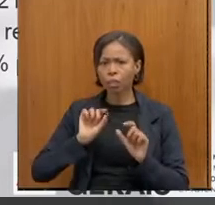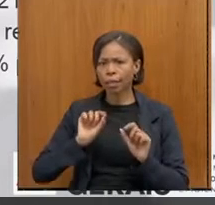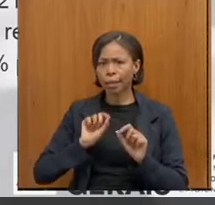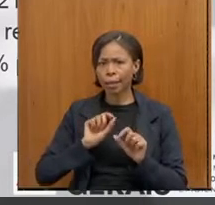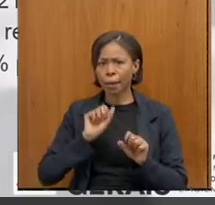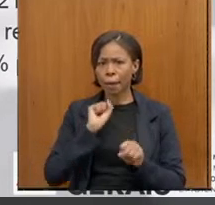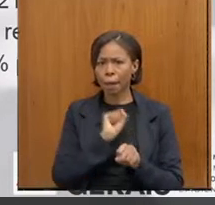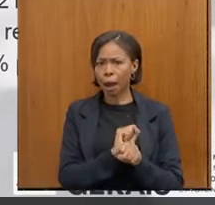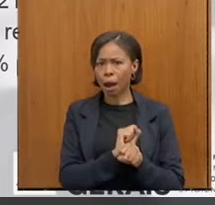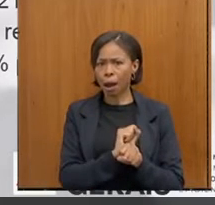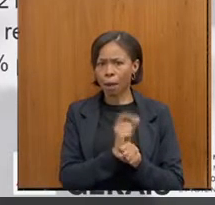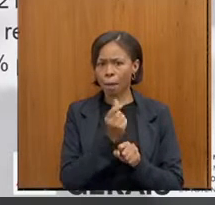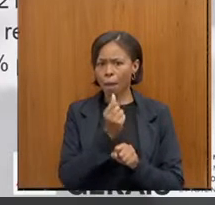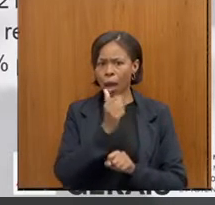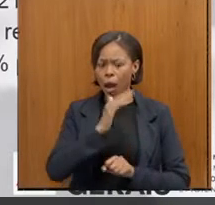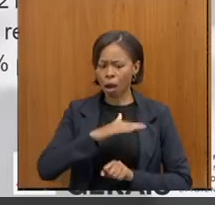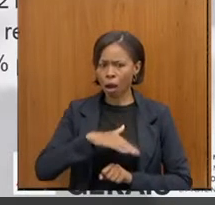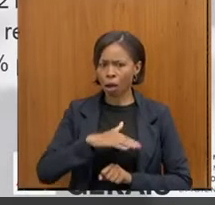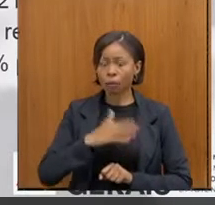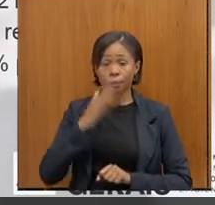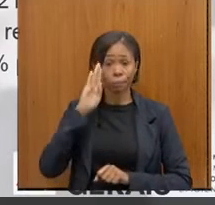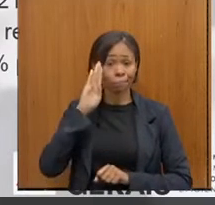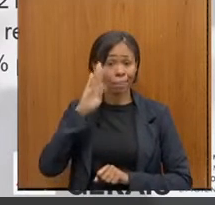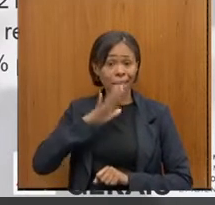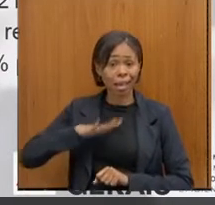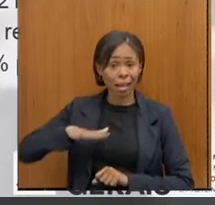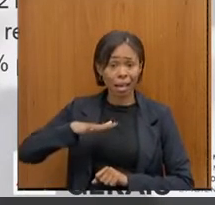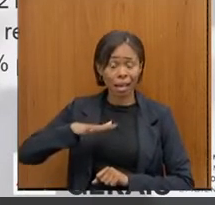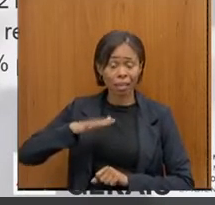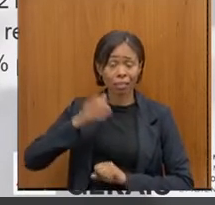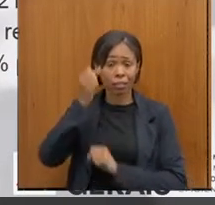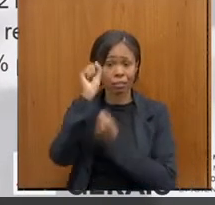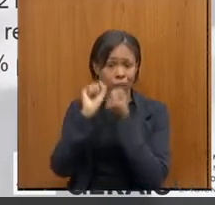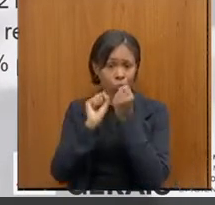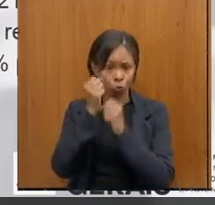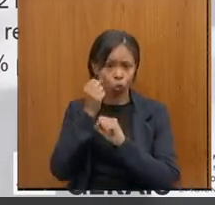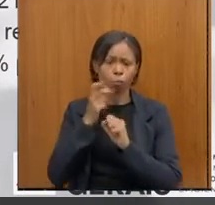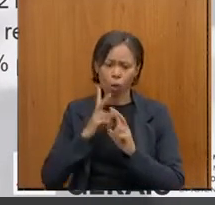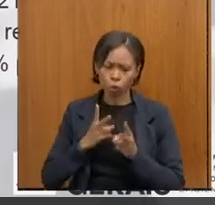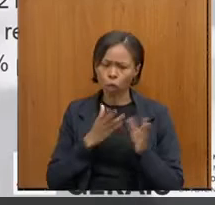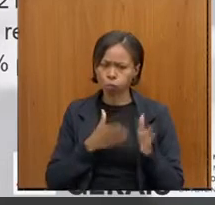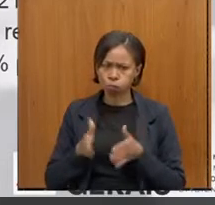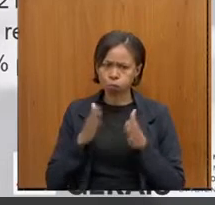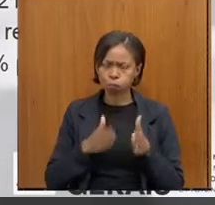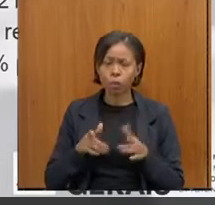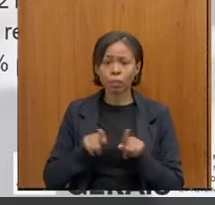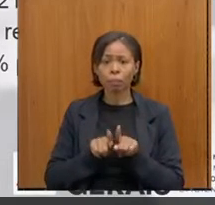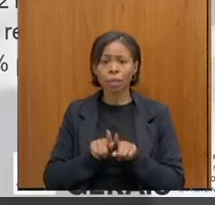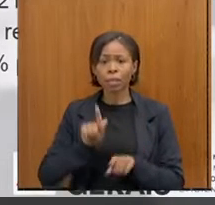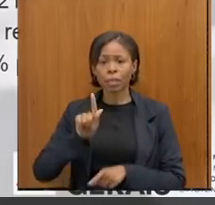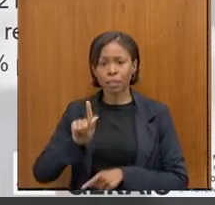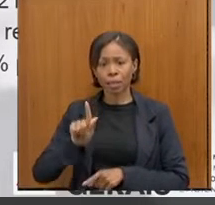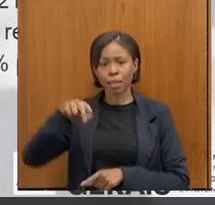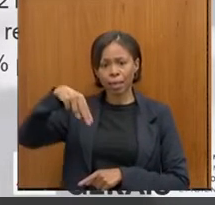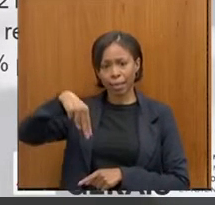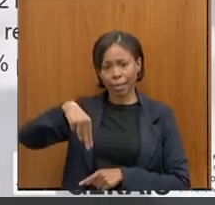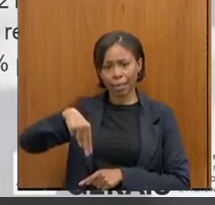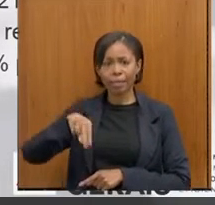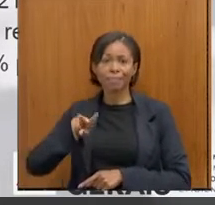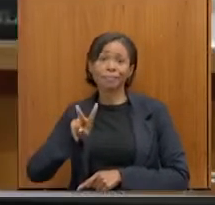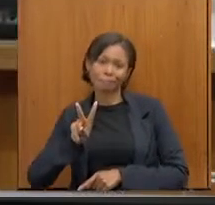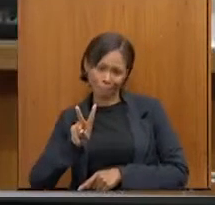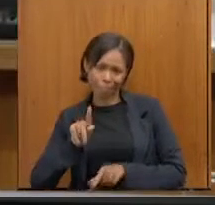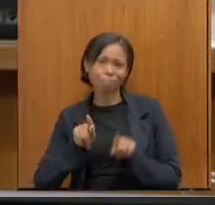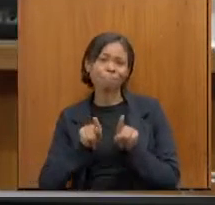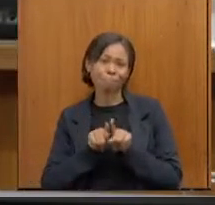principalmente para a indústria né pra continuar com a sua competitividade e no GNV também uma vez que